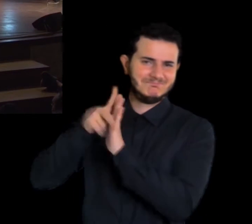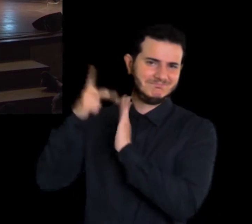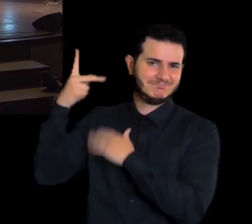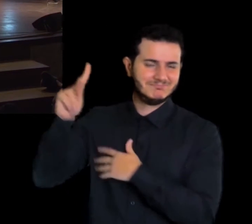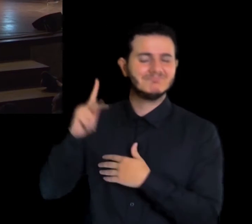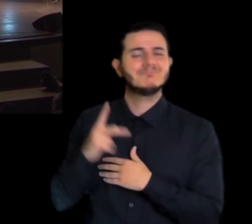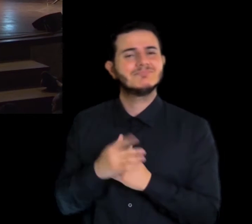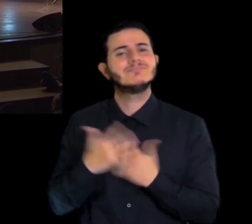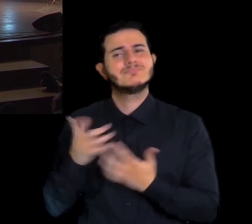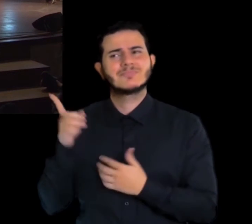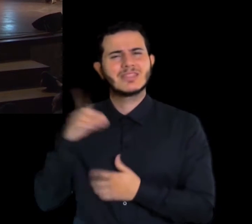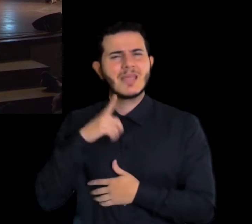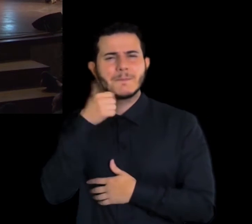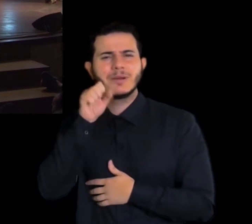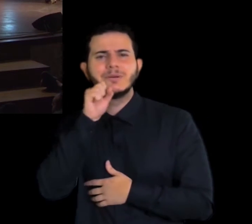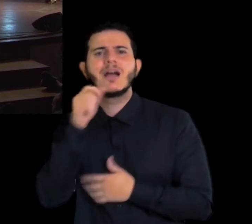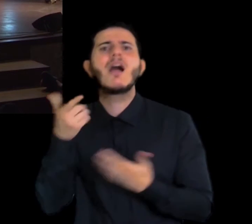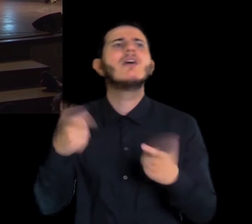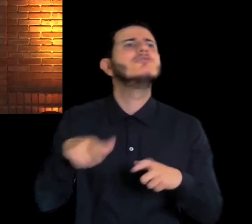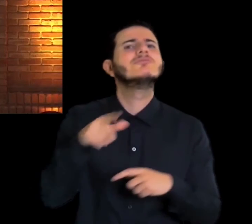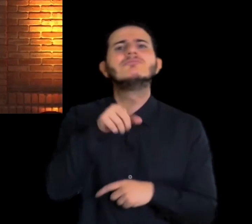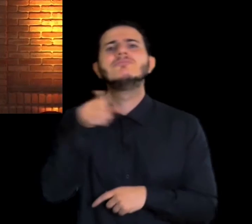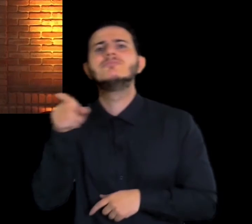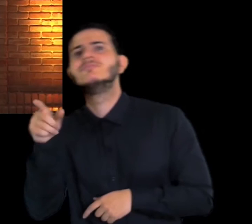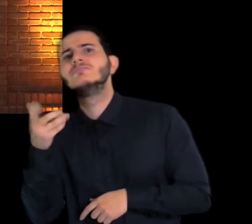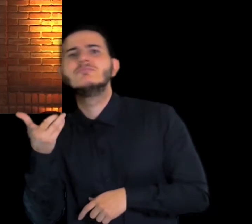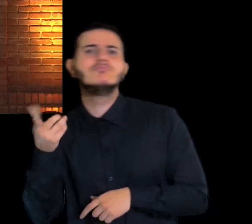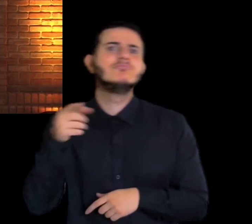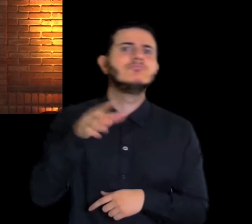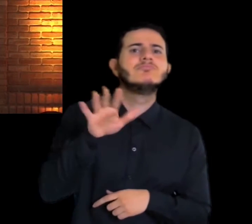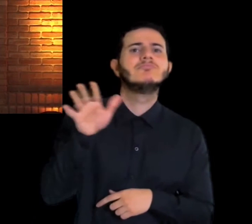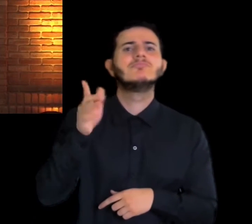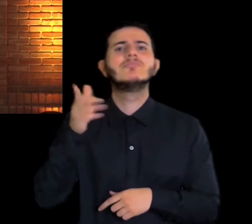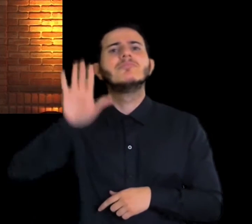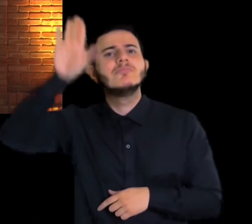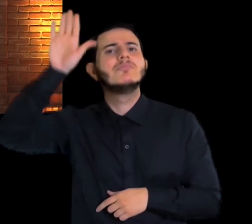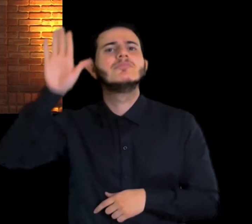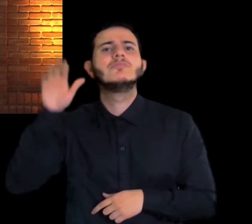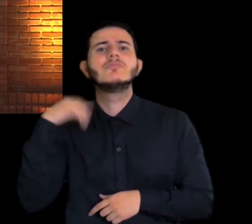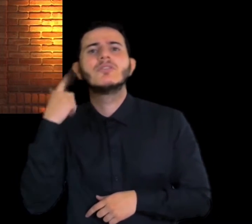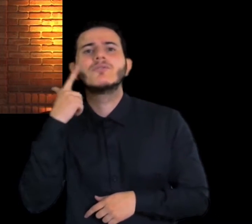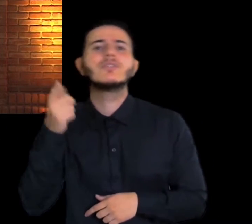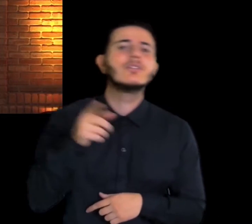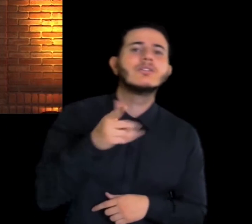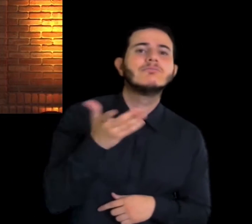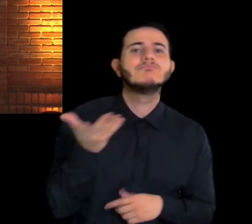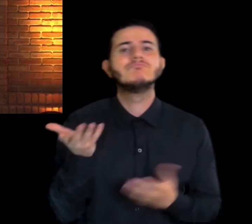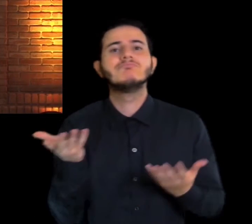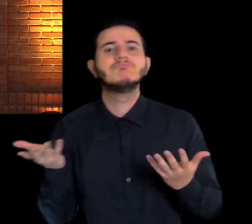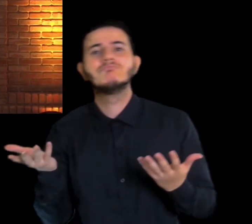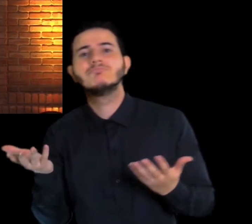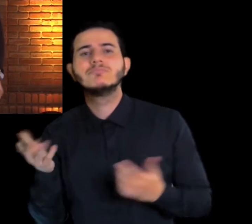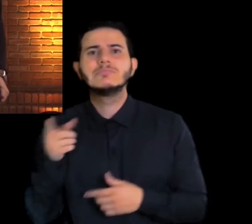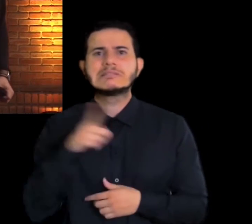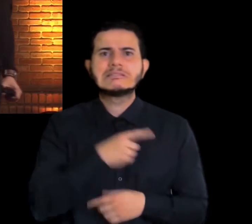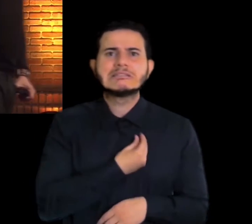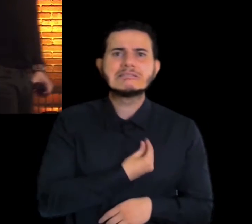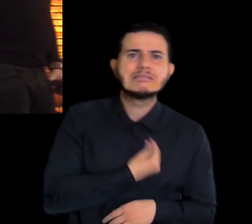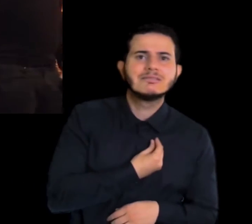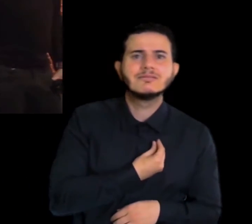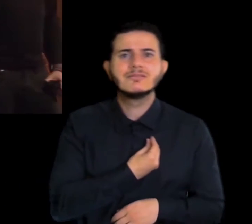uma mãe, né? Cadê ele aqui? Será que ele vai lembrar que eu falei com ele aqui? Tem que erguer a mão para eu ver aqui, cadê? Deixa eu ver se ele vai estar por